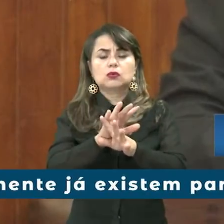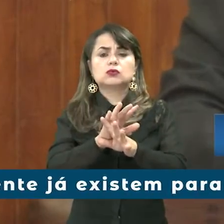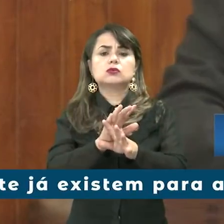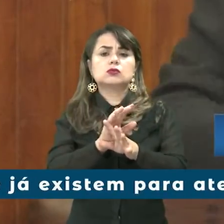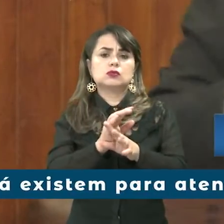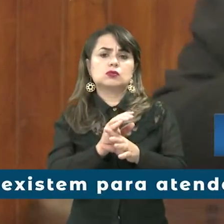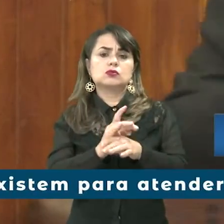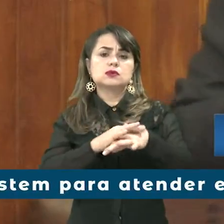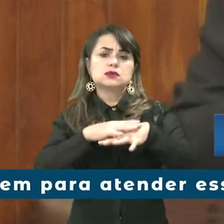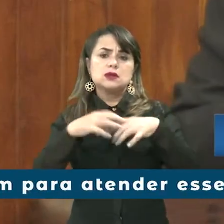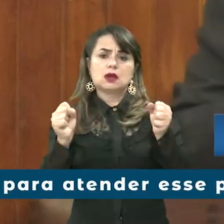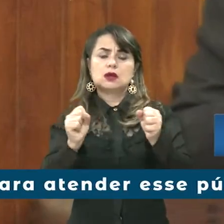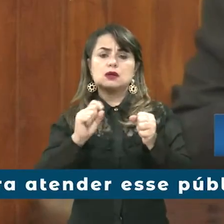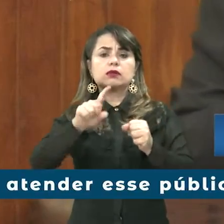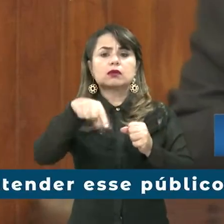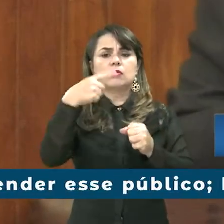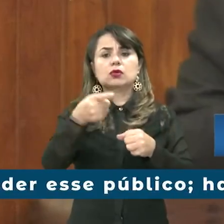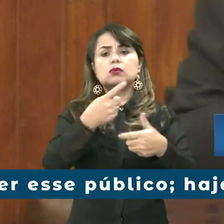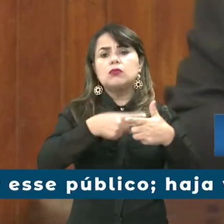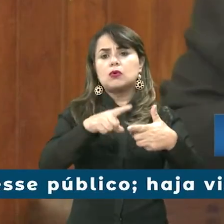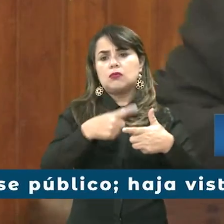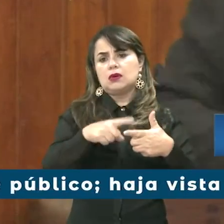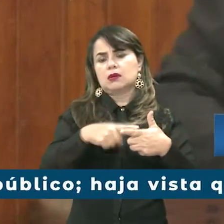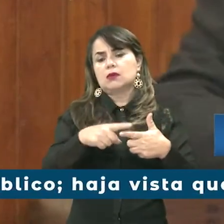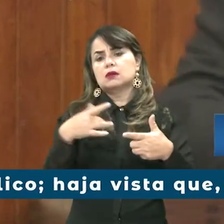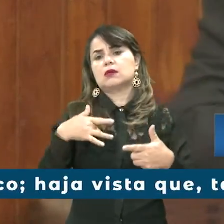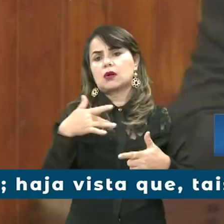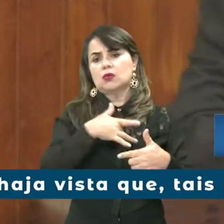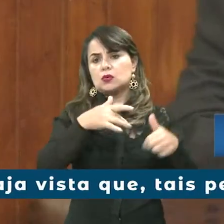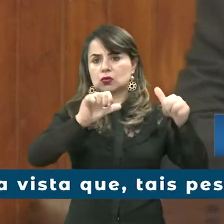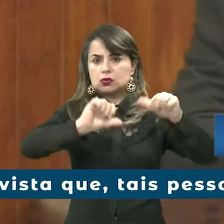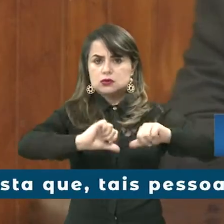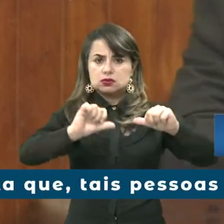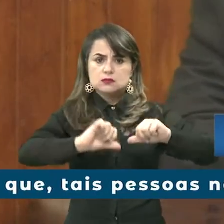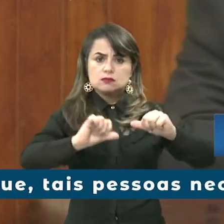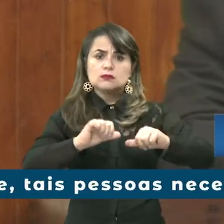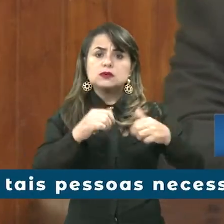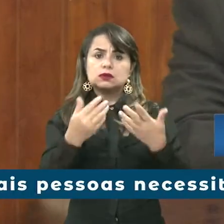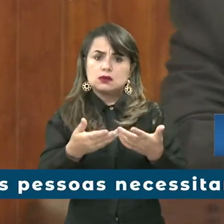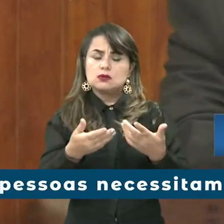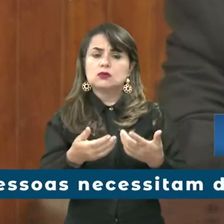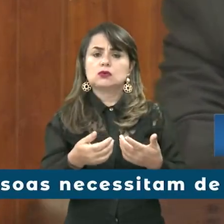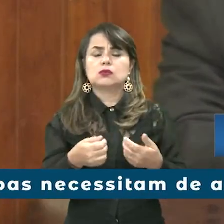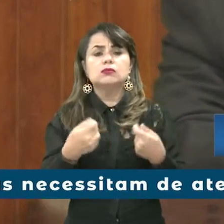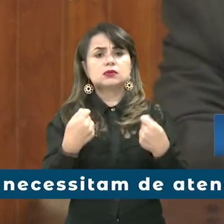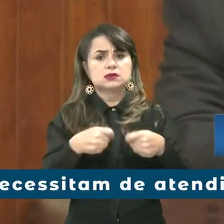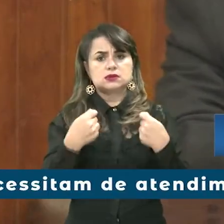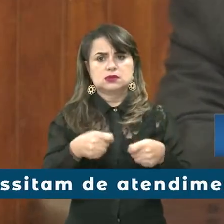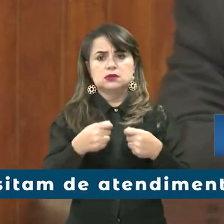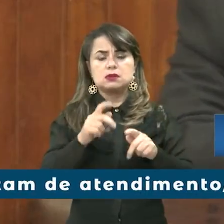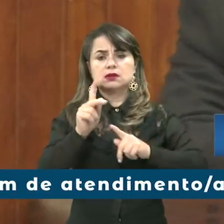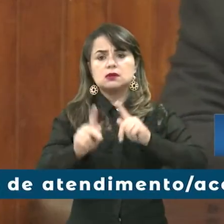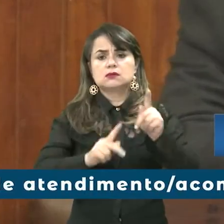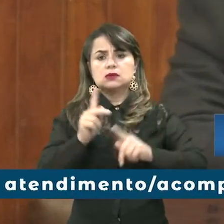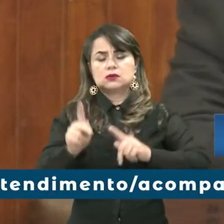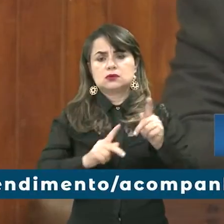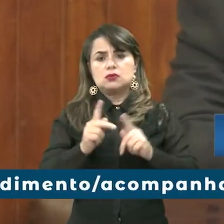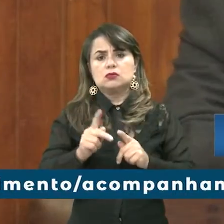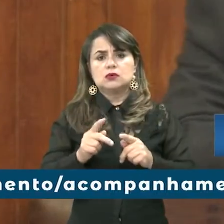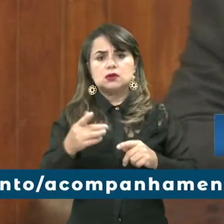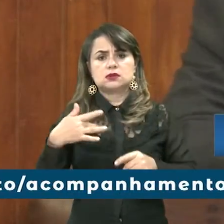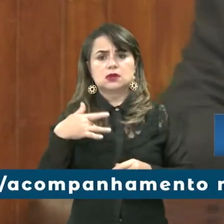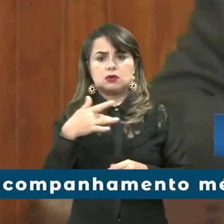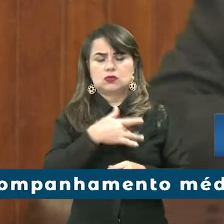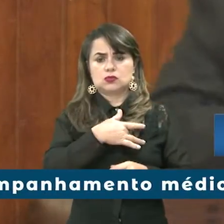importante que as equipes de saúde, né, façam esse atendimento pós-internação,